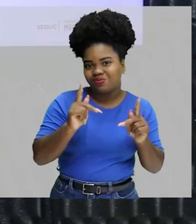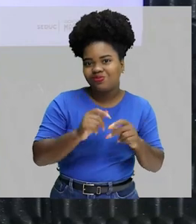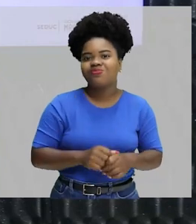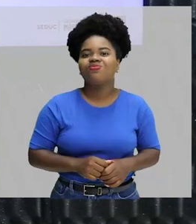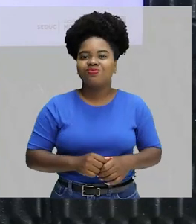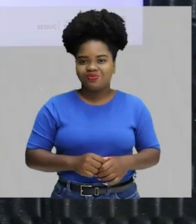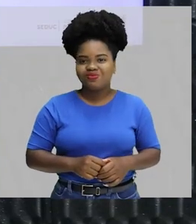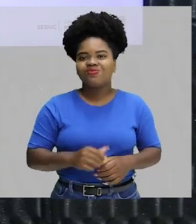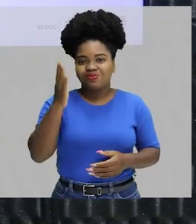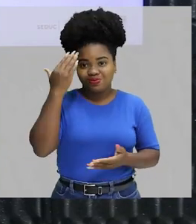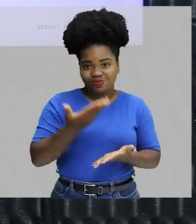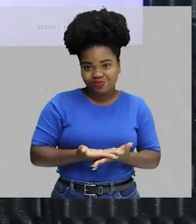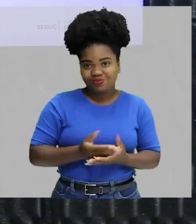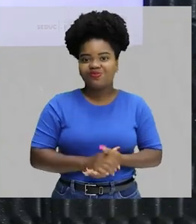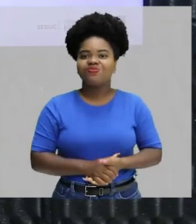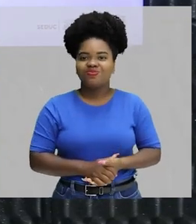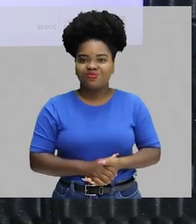Fontes confiáveis